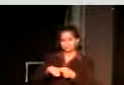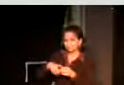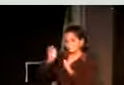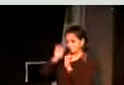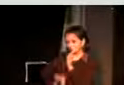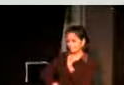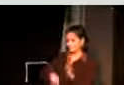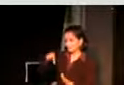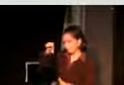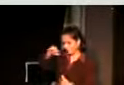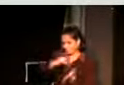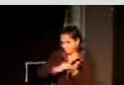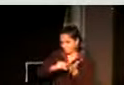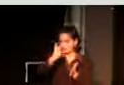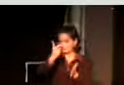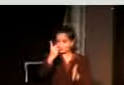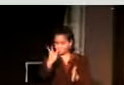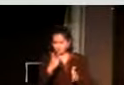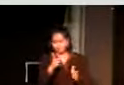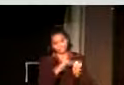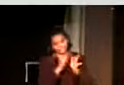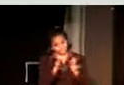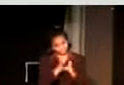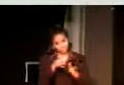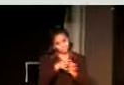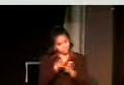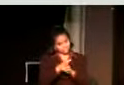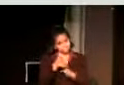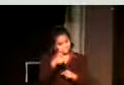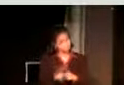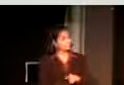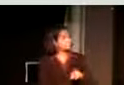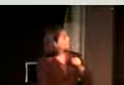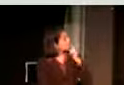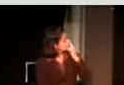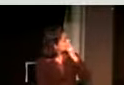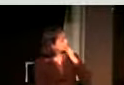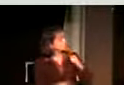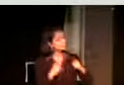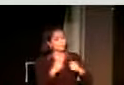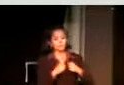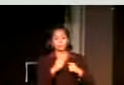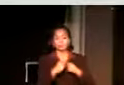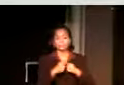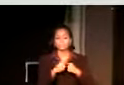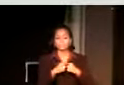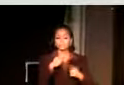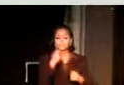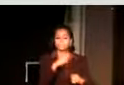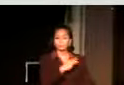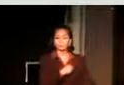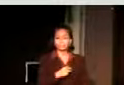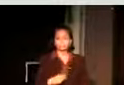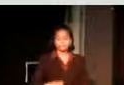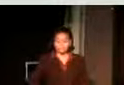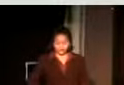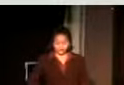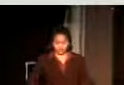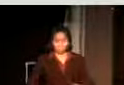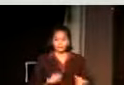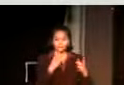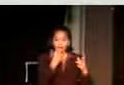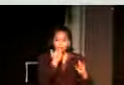verso 13 partido 11 Vamos ler porque o vosso mestre come come come com